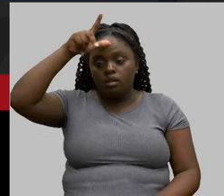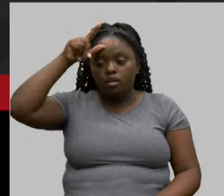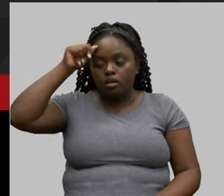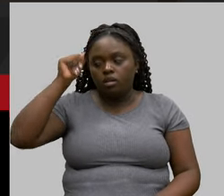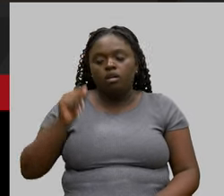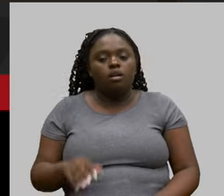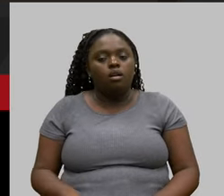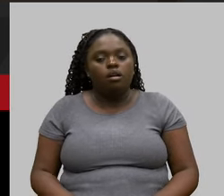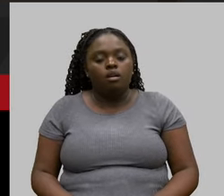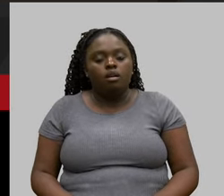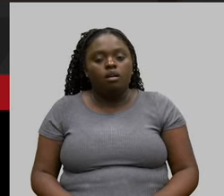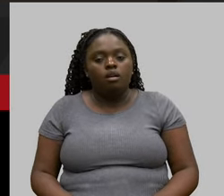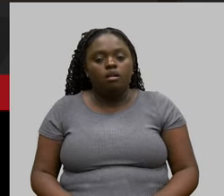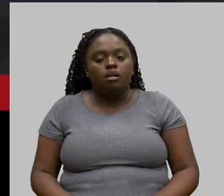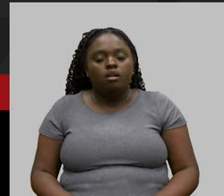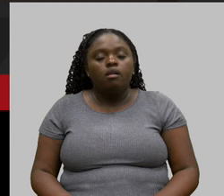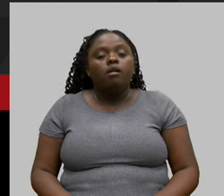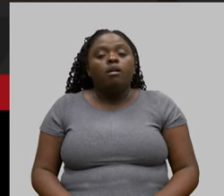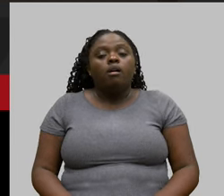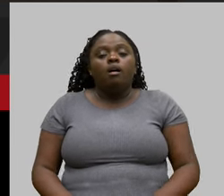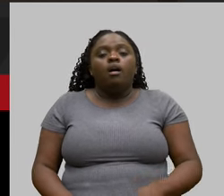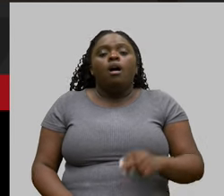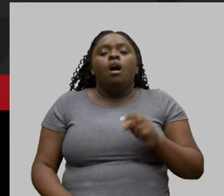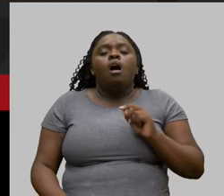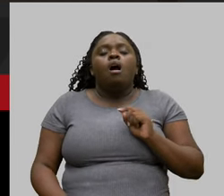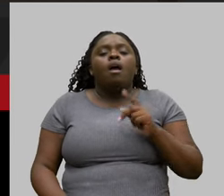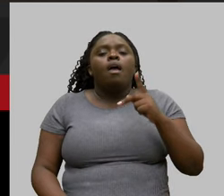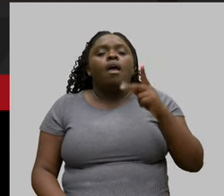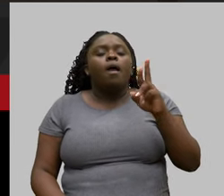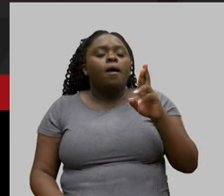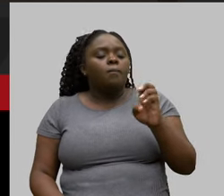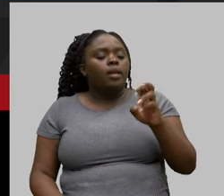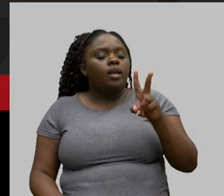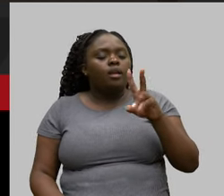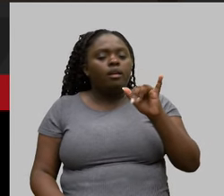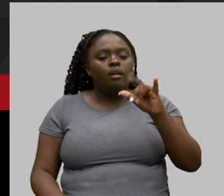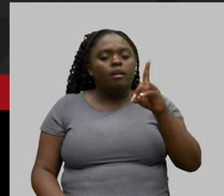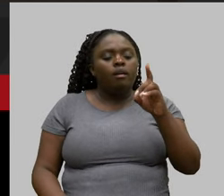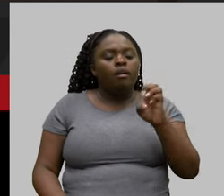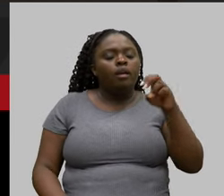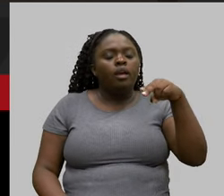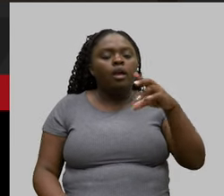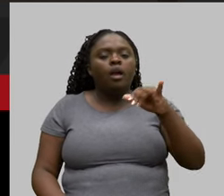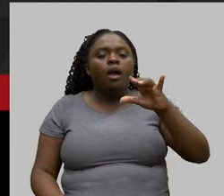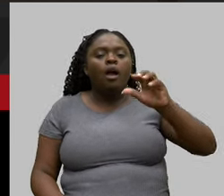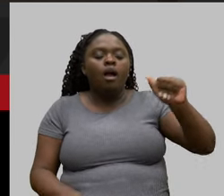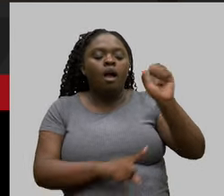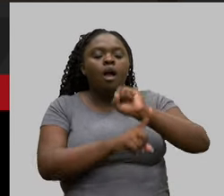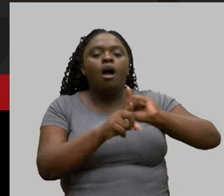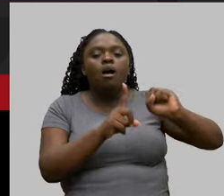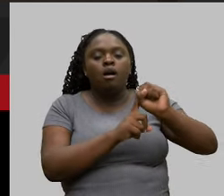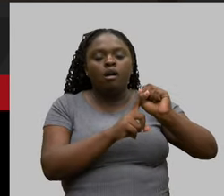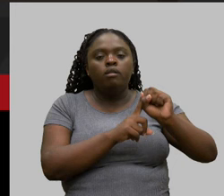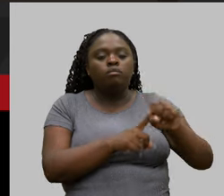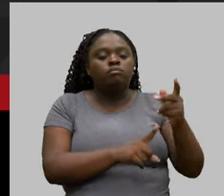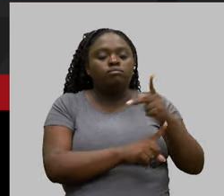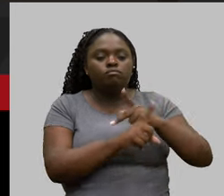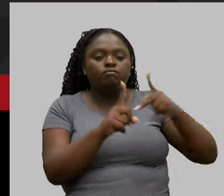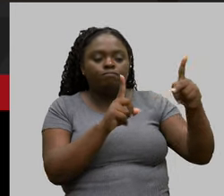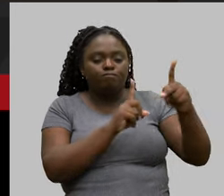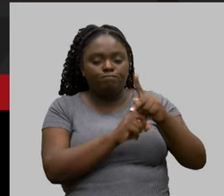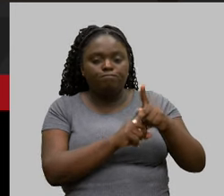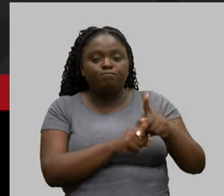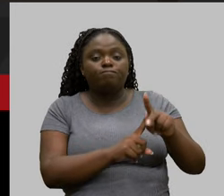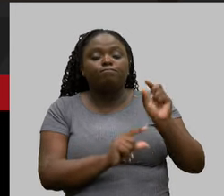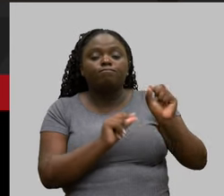Previdência é do servidor o servidor contribui o patrocinador também mas porque